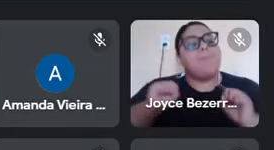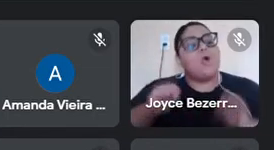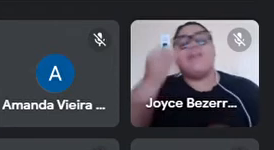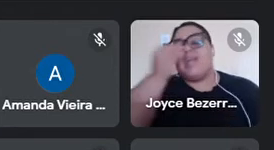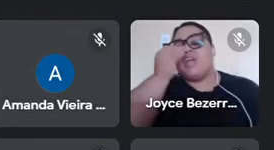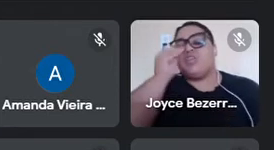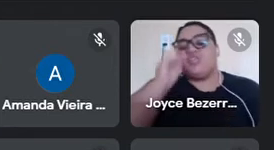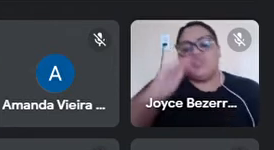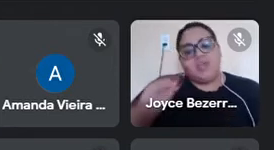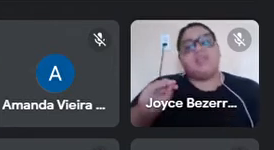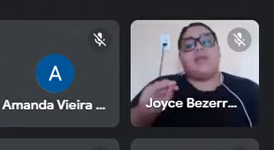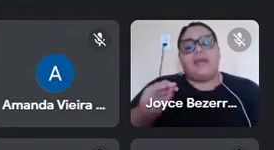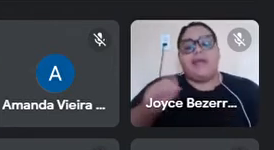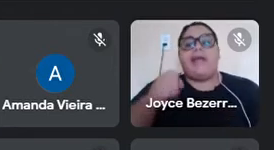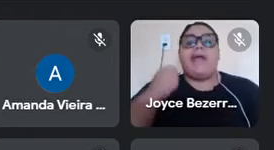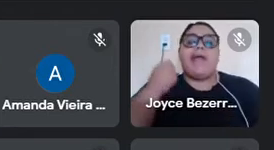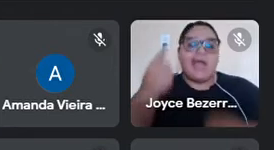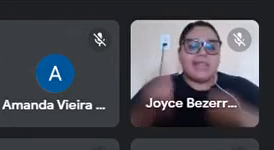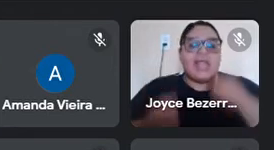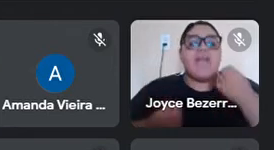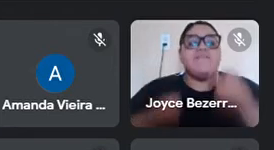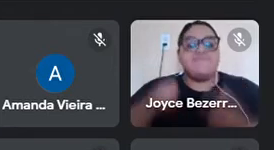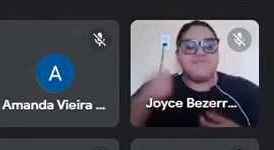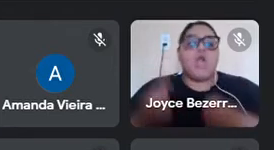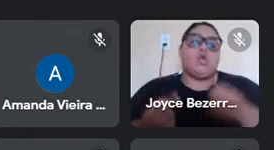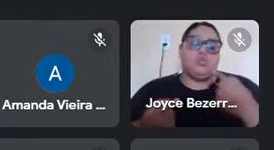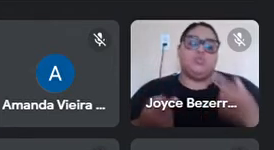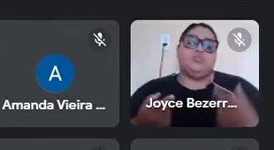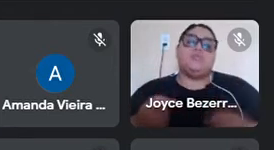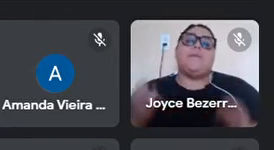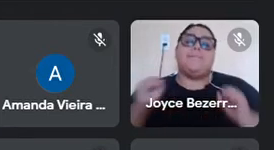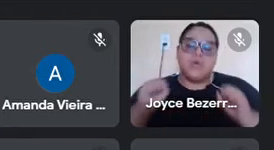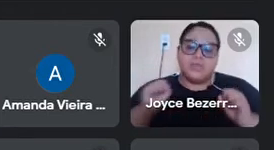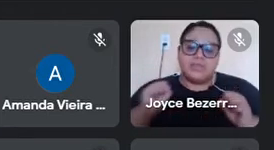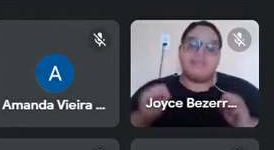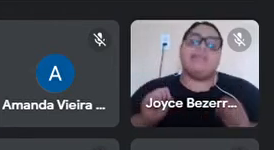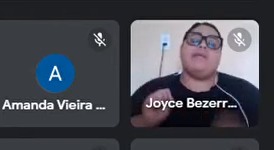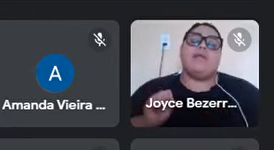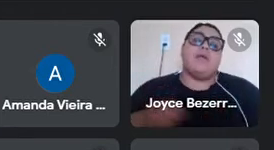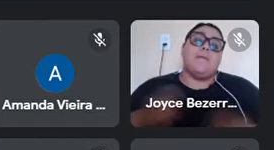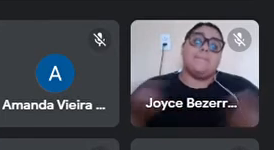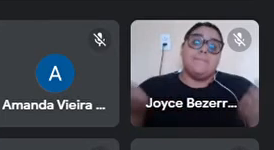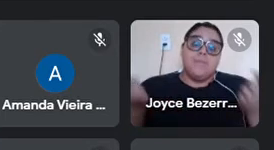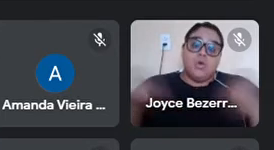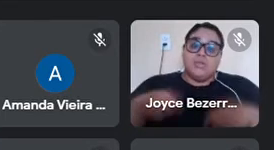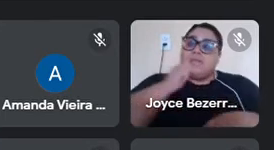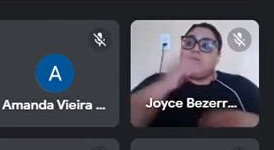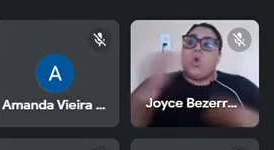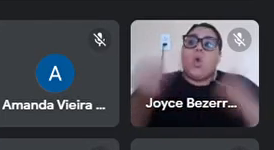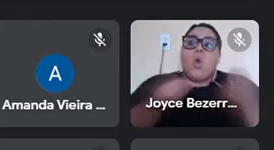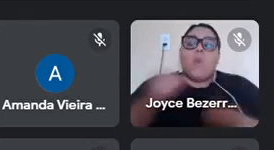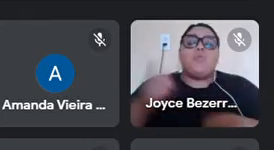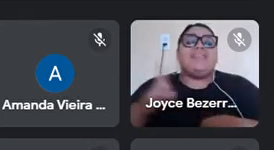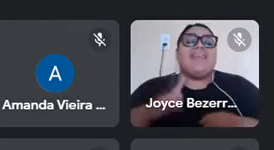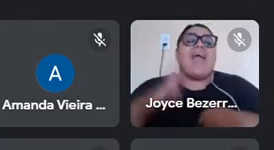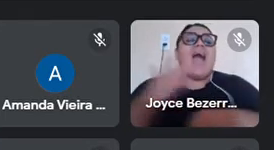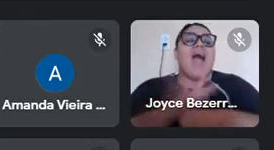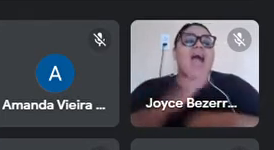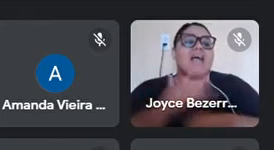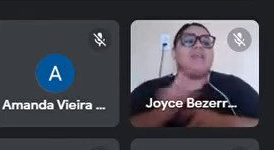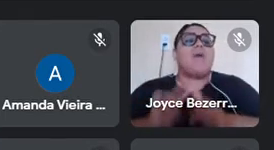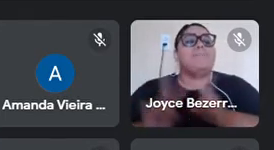falei, tardios, que não é imediato, né? Que ele vai conseguir efetuar a sua ação, mas depois de um